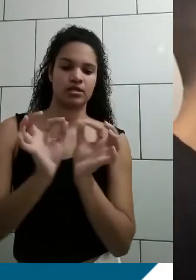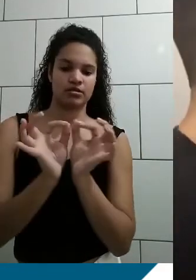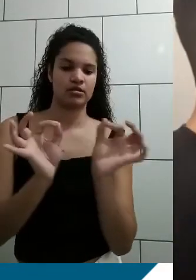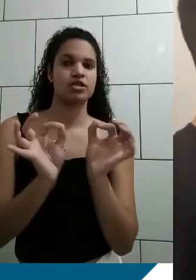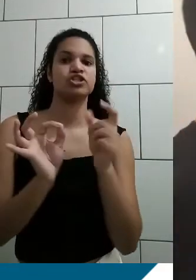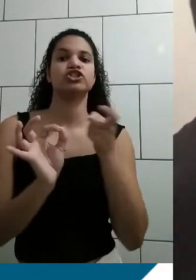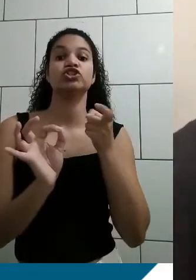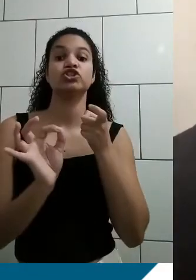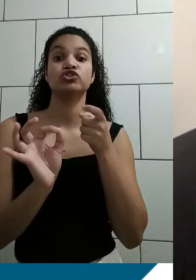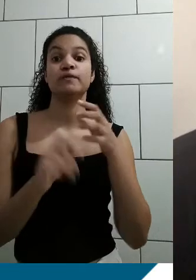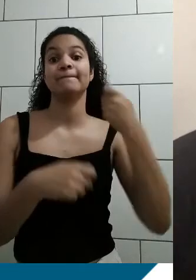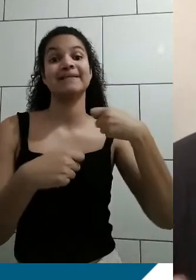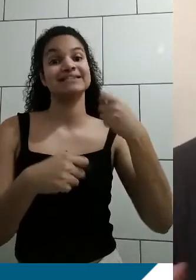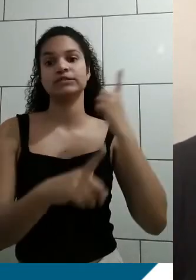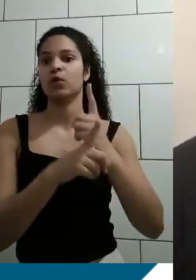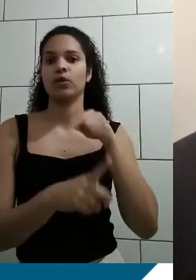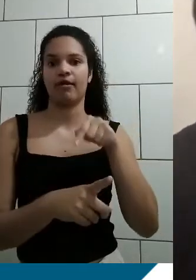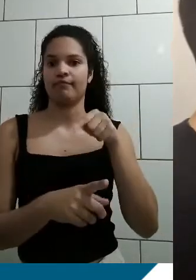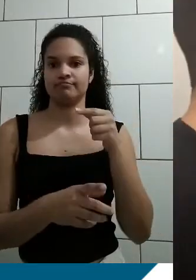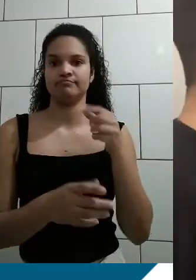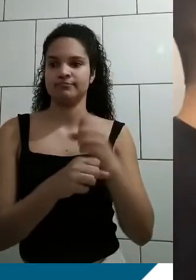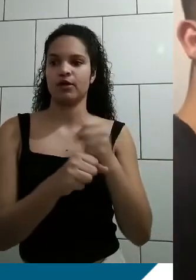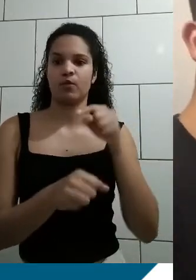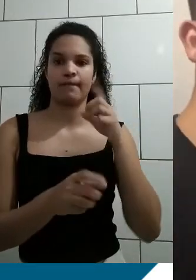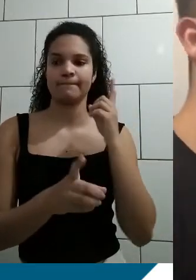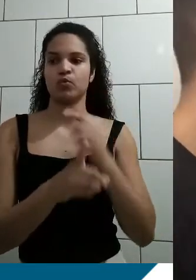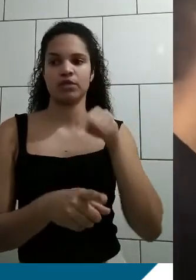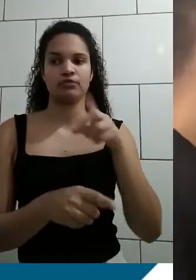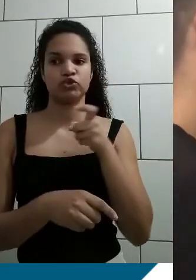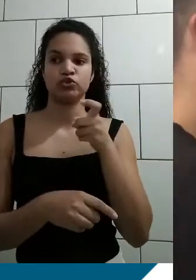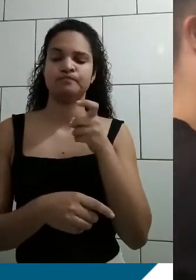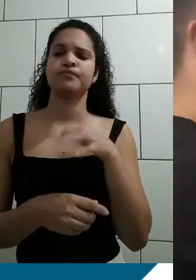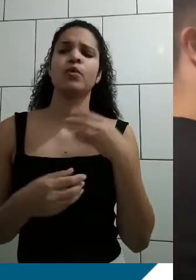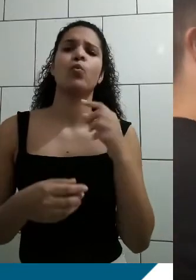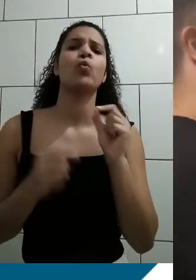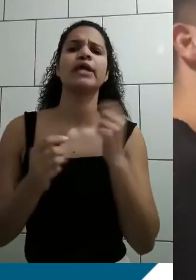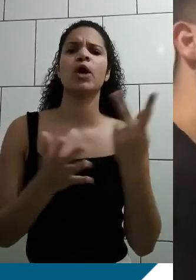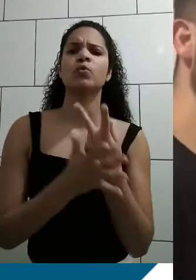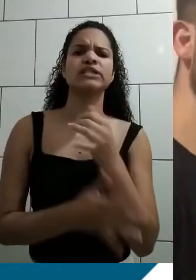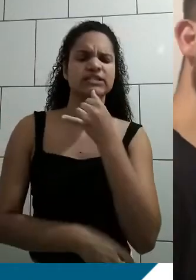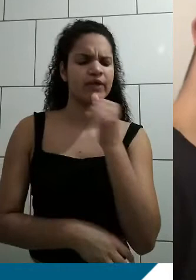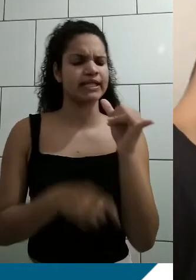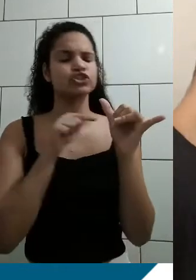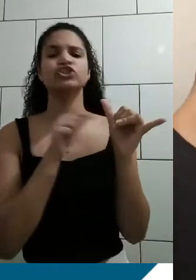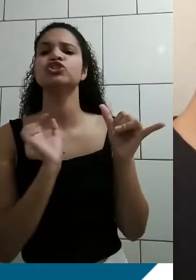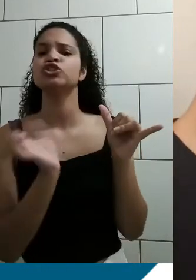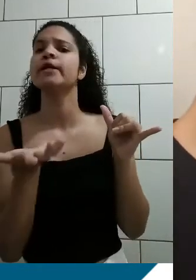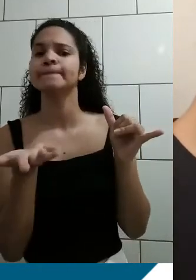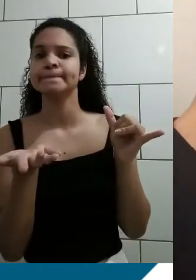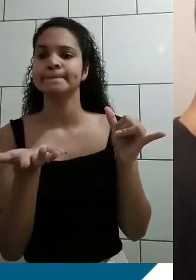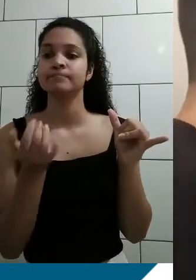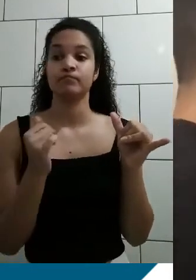do ponto de vista da energia, né, que tem a ver aí com o que a gente acabou de estudar? Ocorreu nada mais nada menos do que um processo